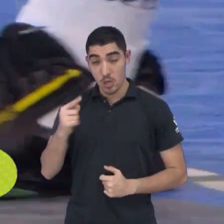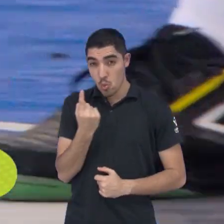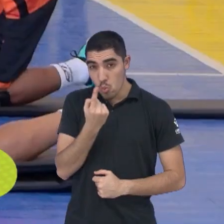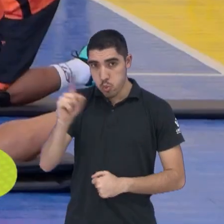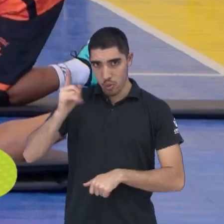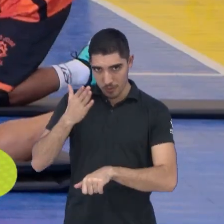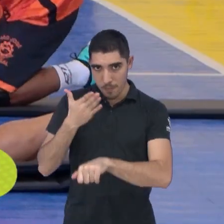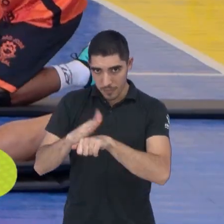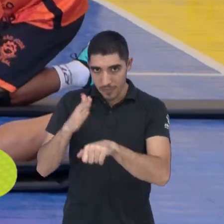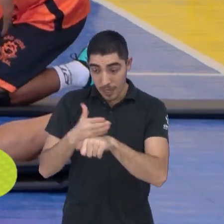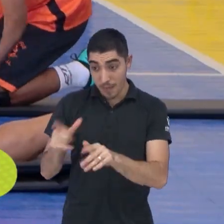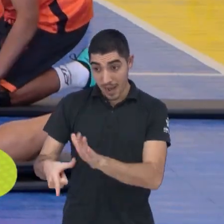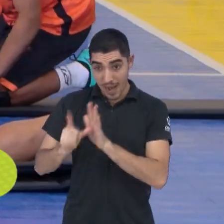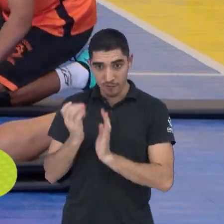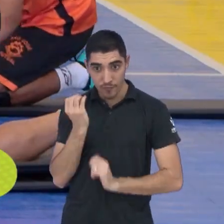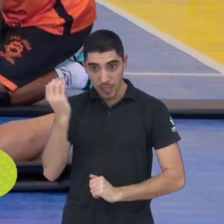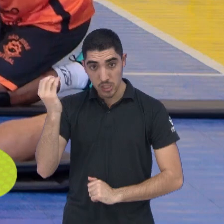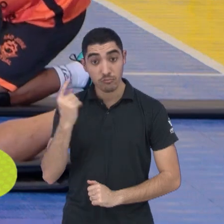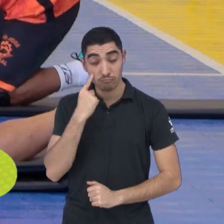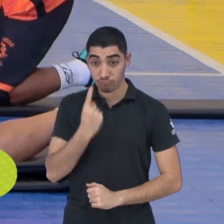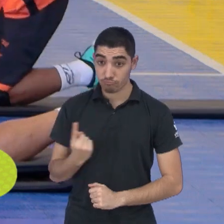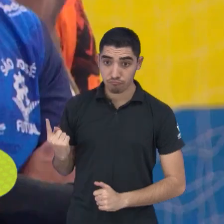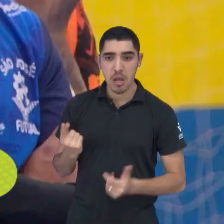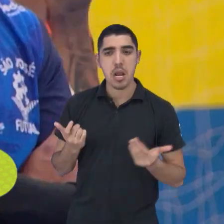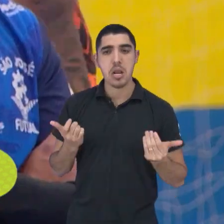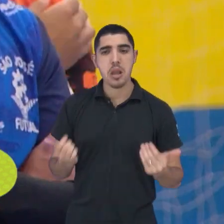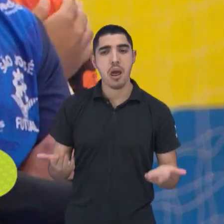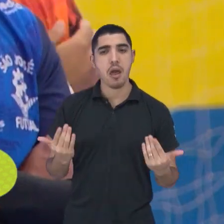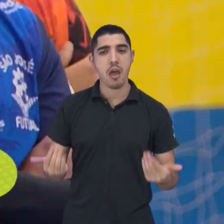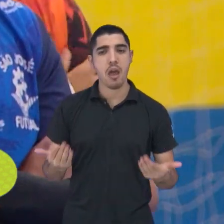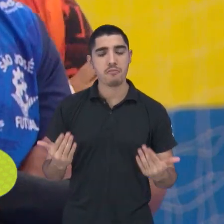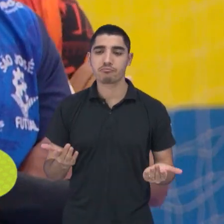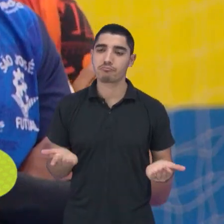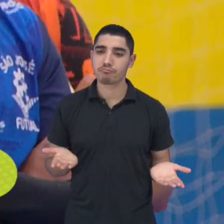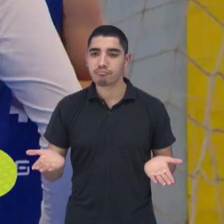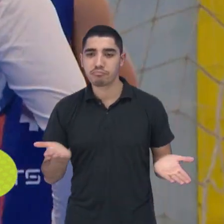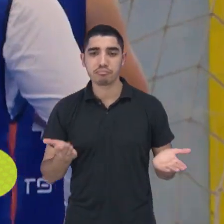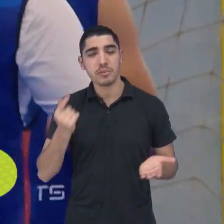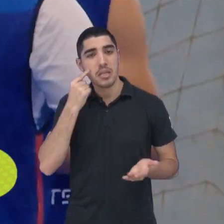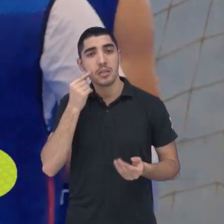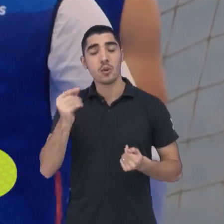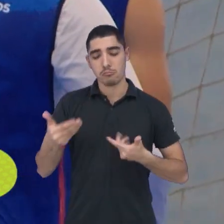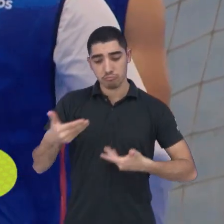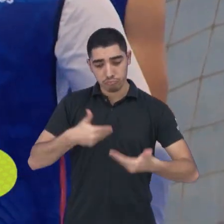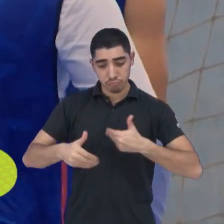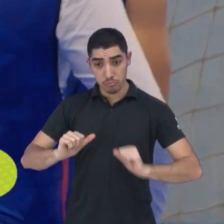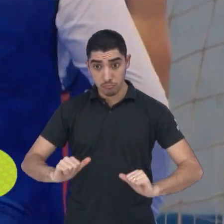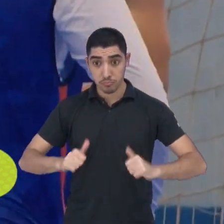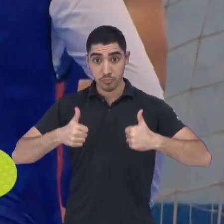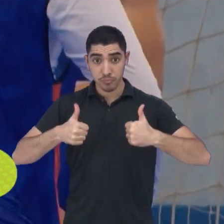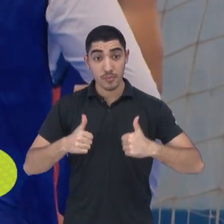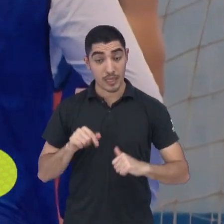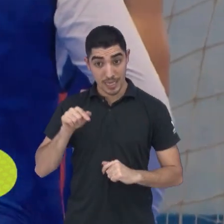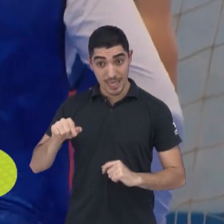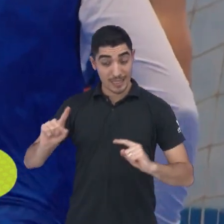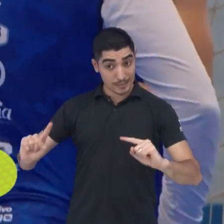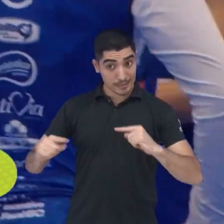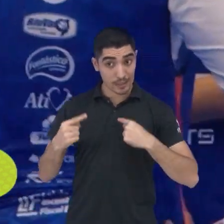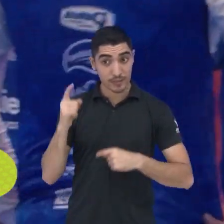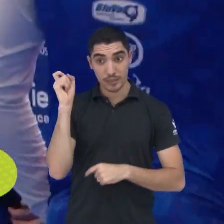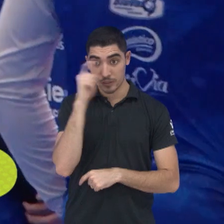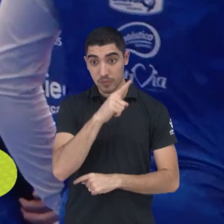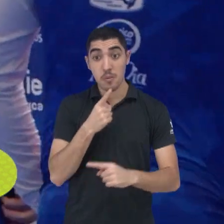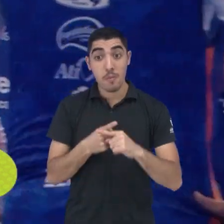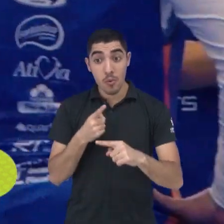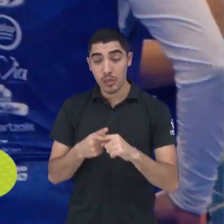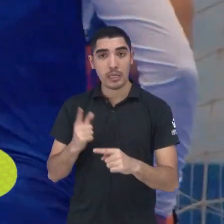para Santa Catarina foi assim, bem leve, para recuperar os atletas. Desafios para um time que vive uma